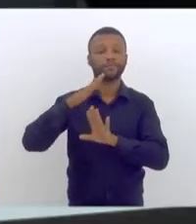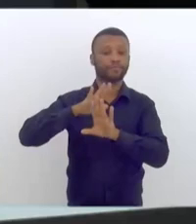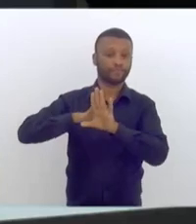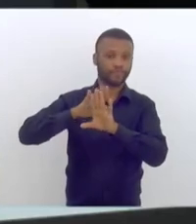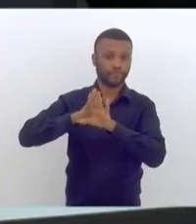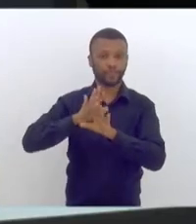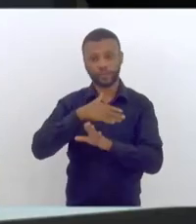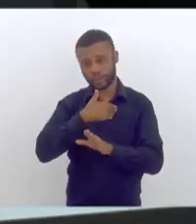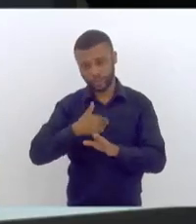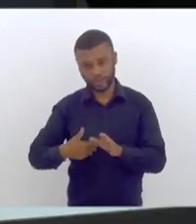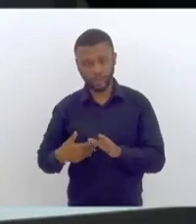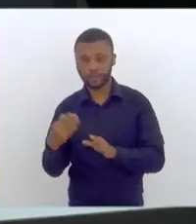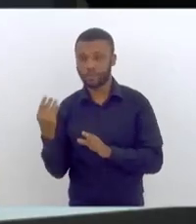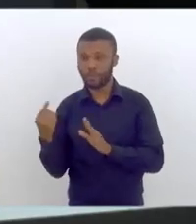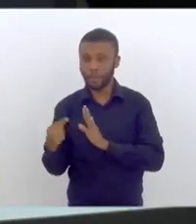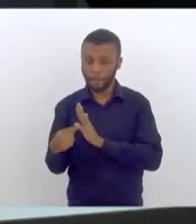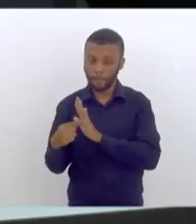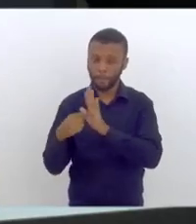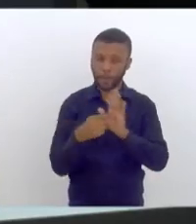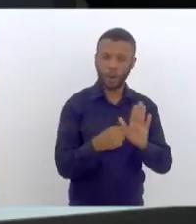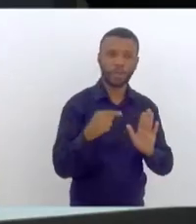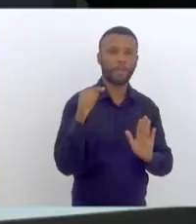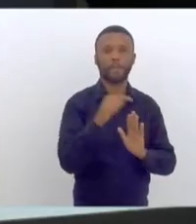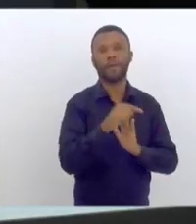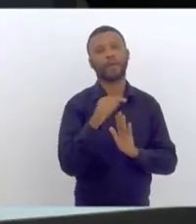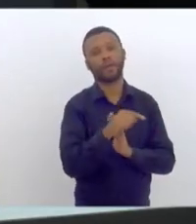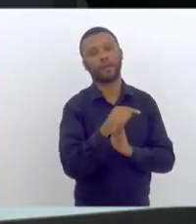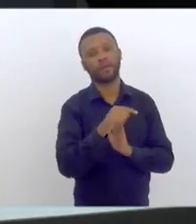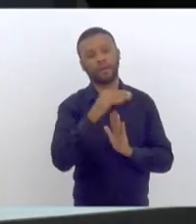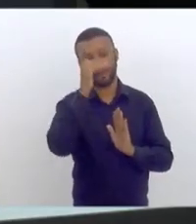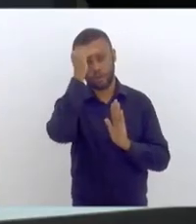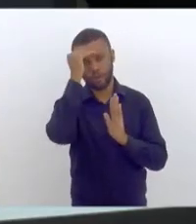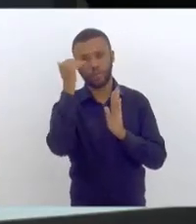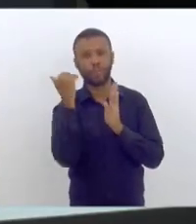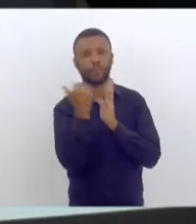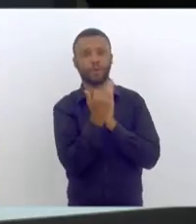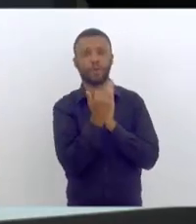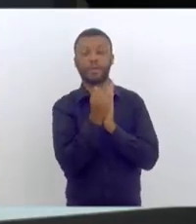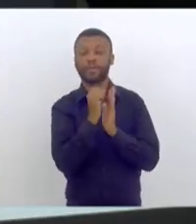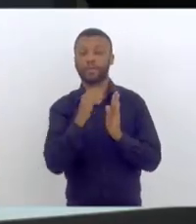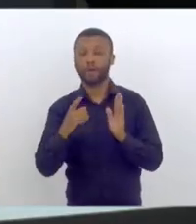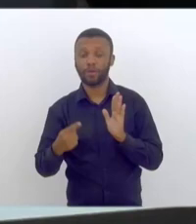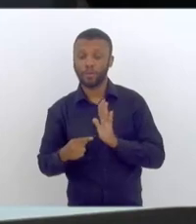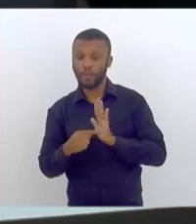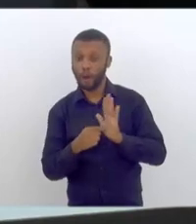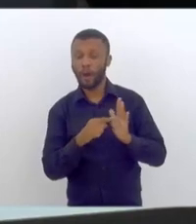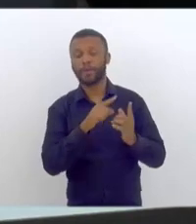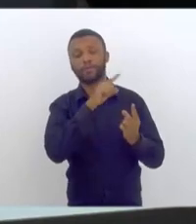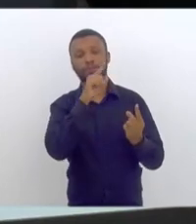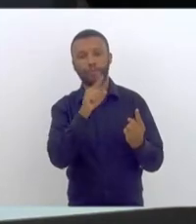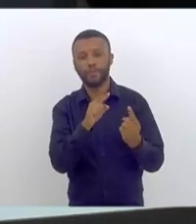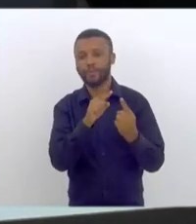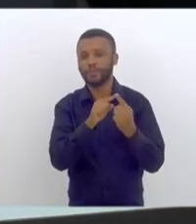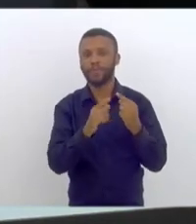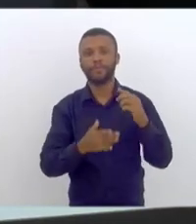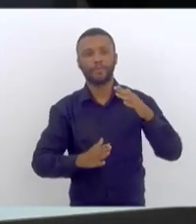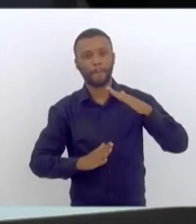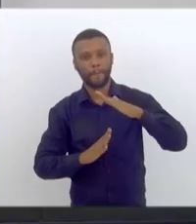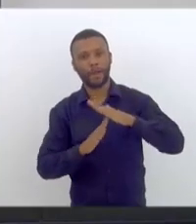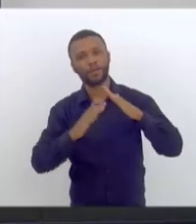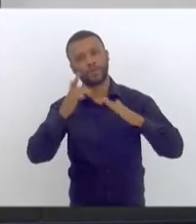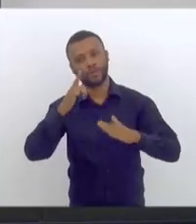colocando a meta para o benefício diário acaba sendo Mas se a gente coloca uma meta para ele é de novo né eu fico